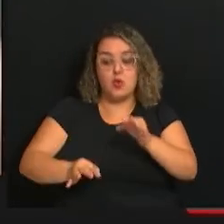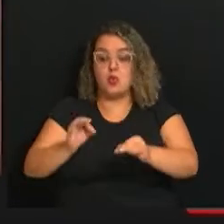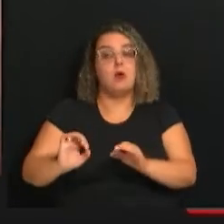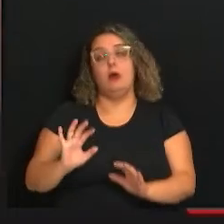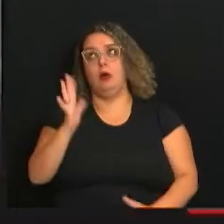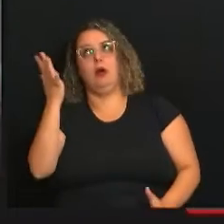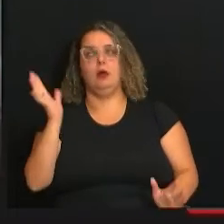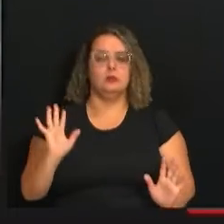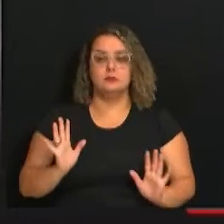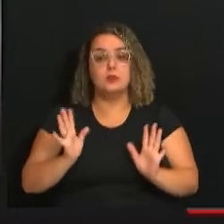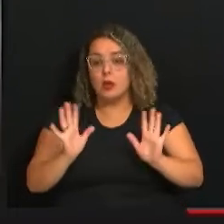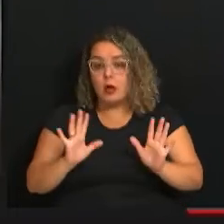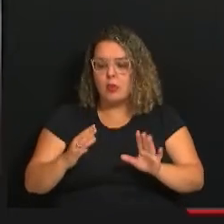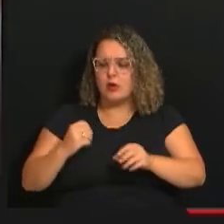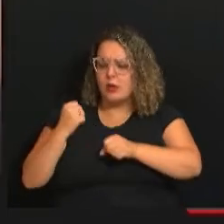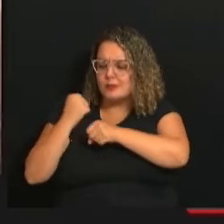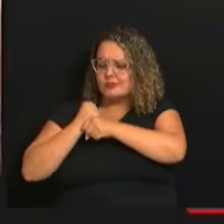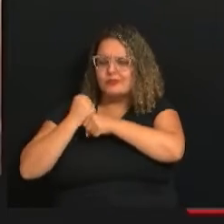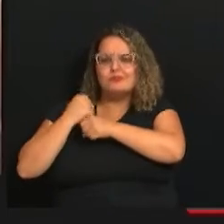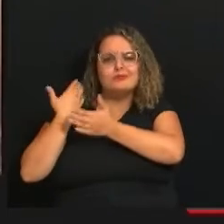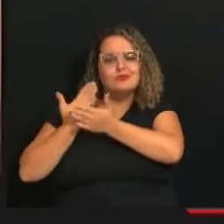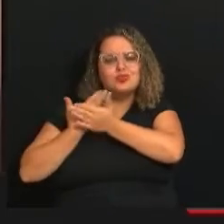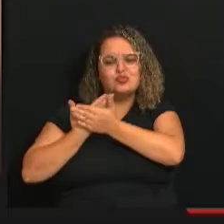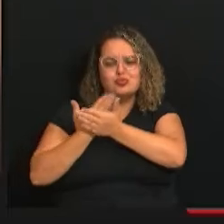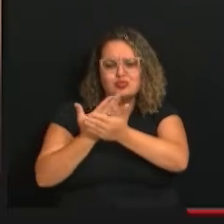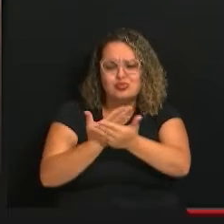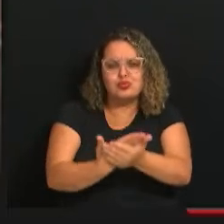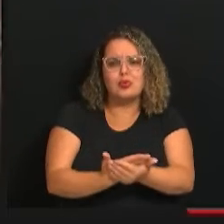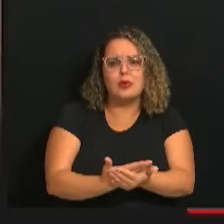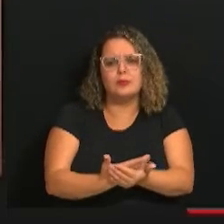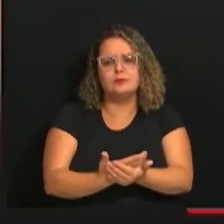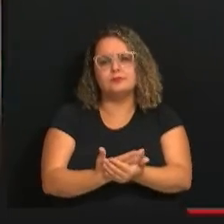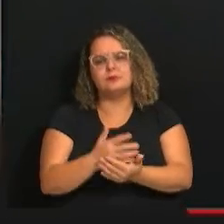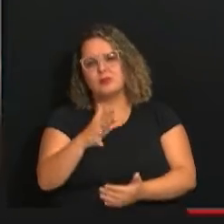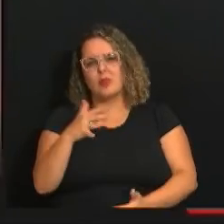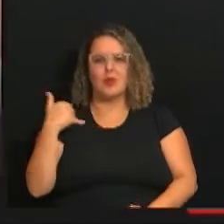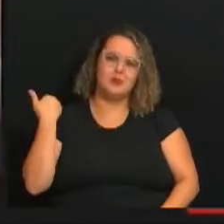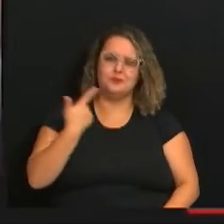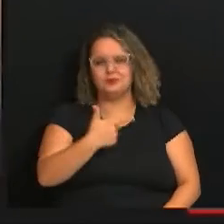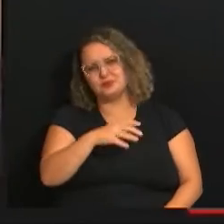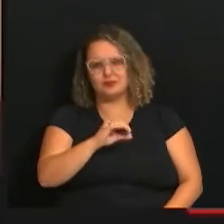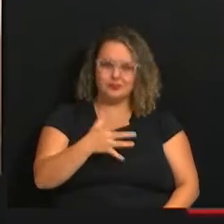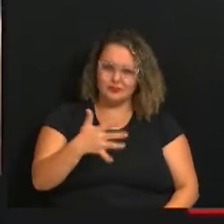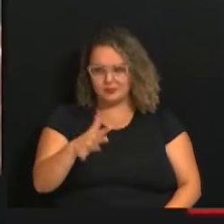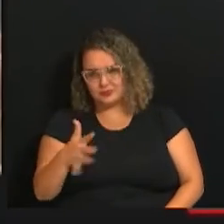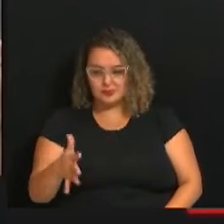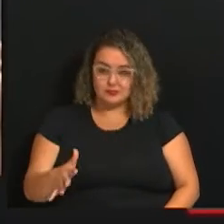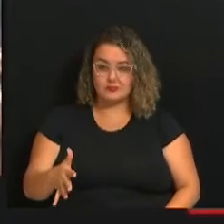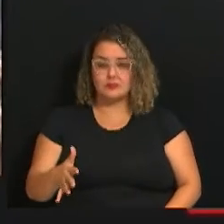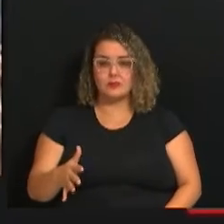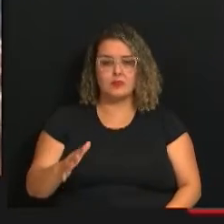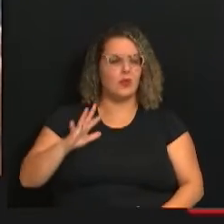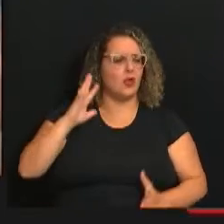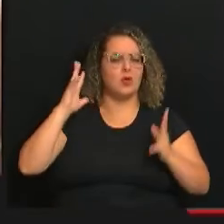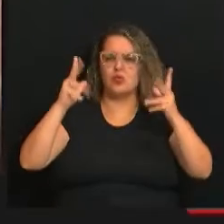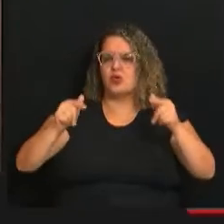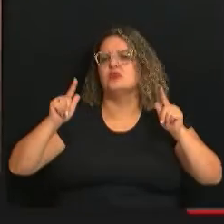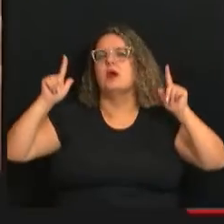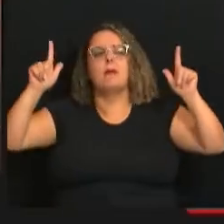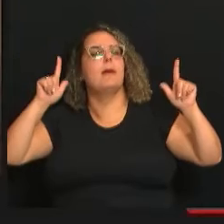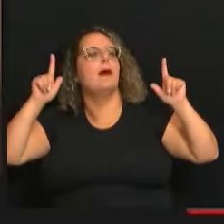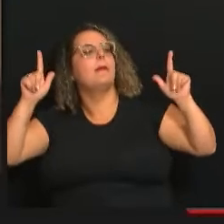Olha, Gabriel, outro mito é a profissão de juíza de direito. Não só de juíza, mas